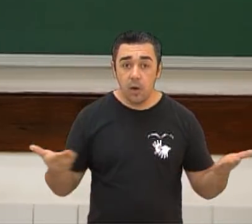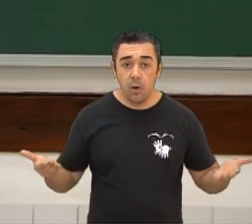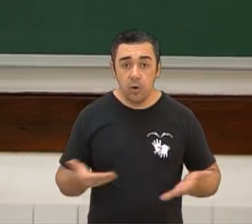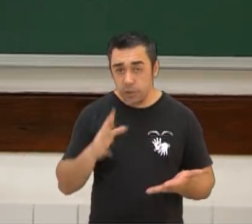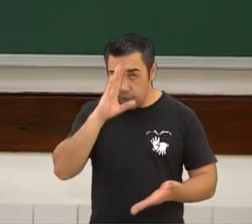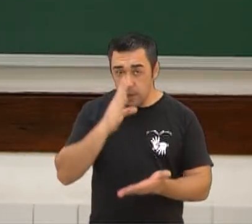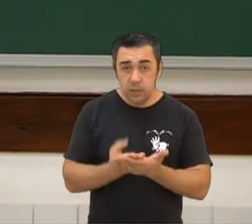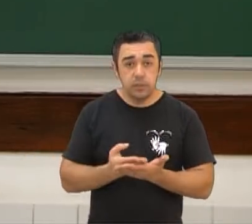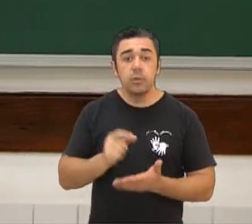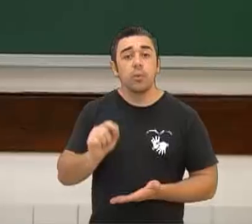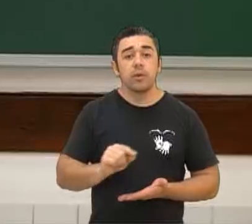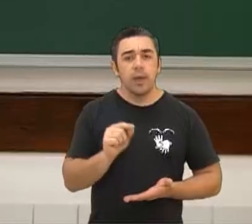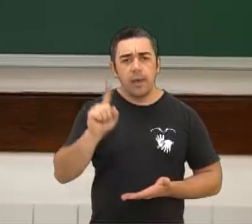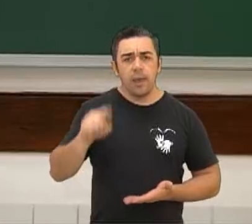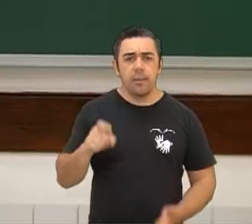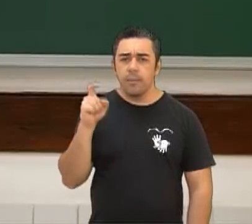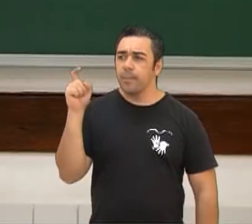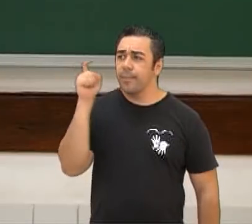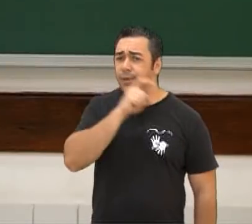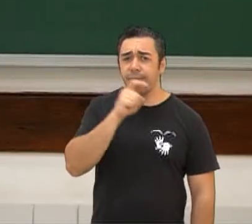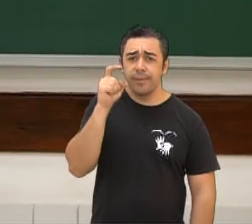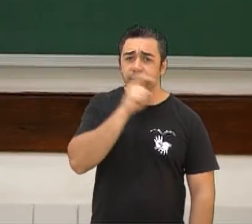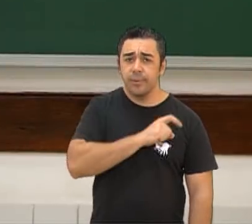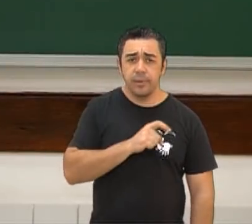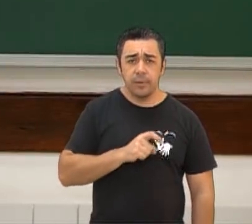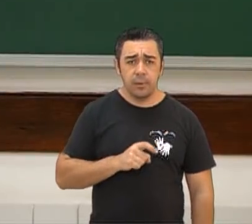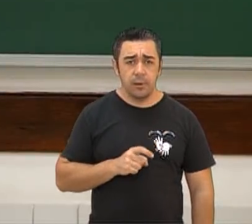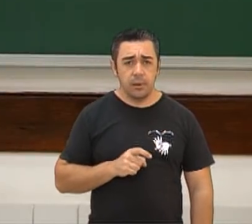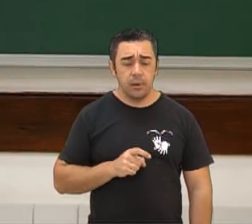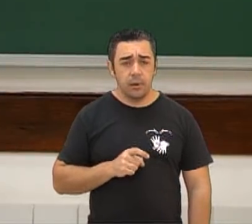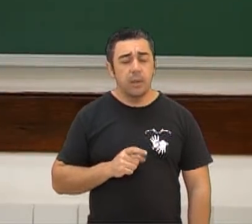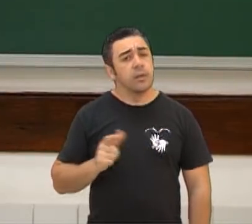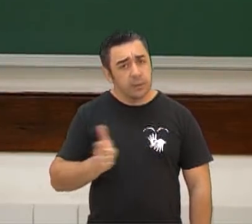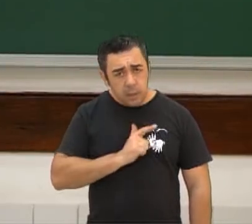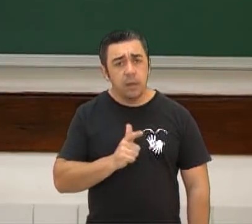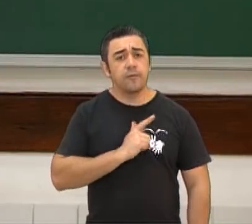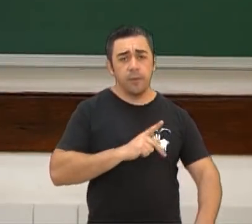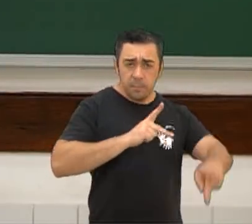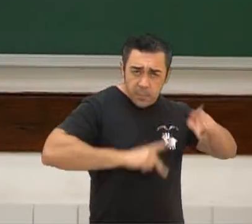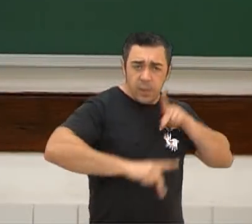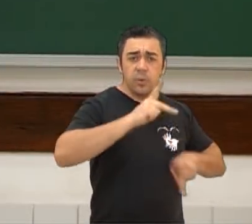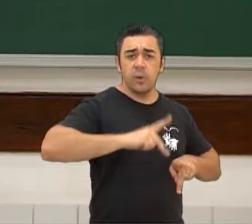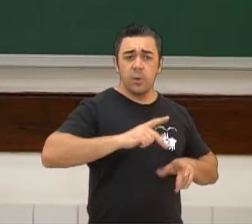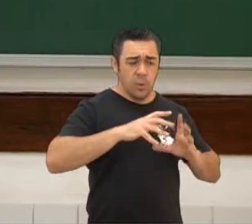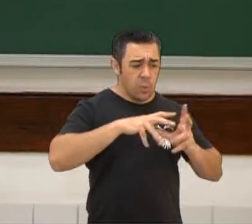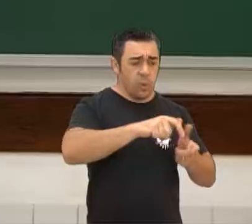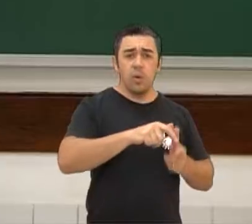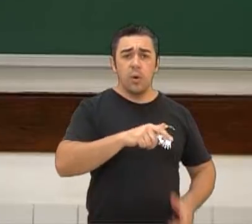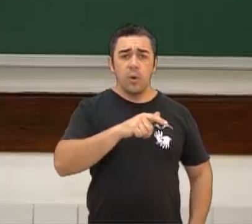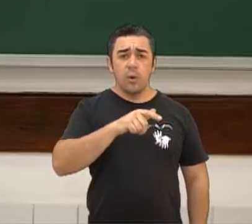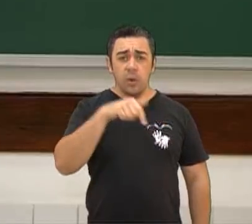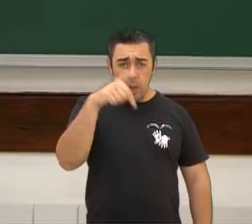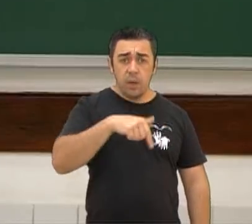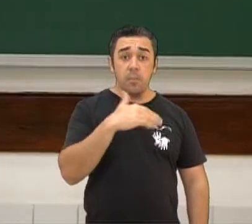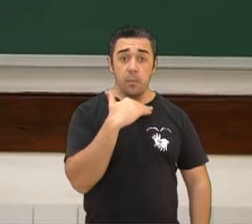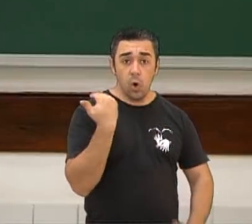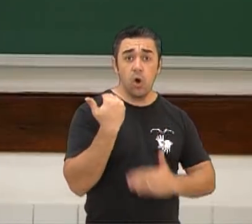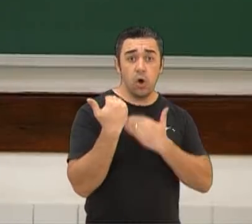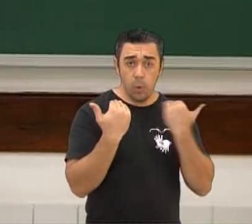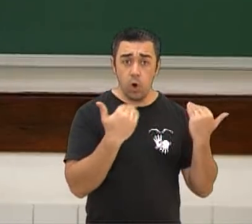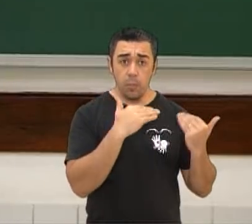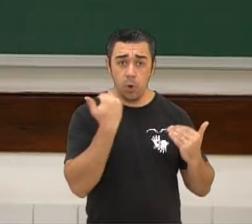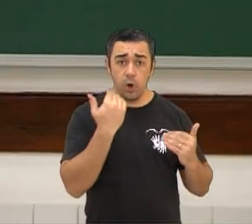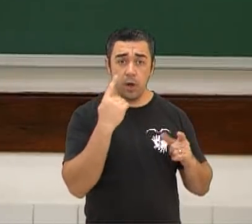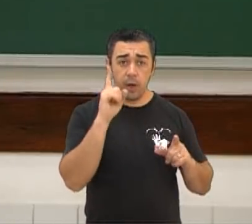grande mentira, onde pessoas, né, sangraram, morreram e morrem em nome dessa mentira. Qual é a